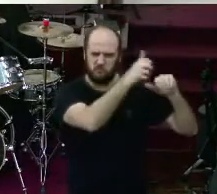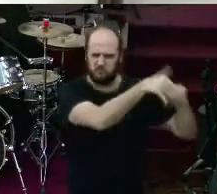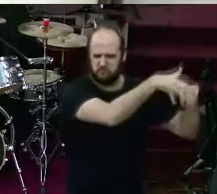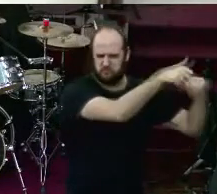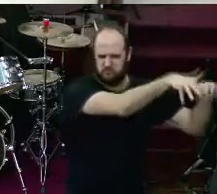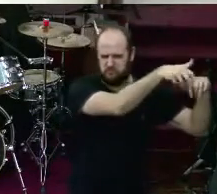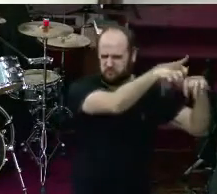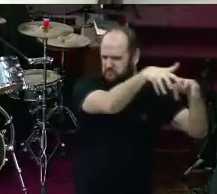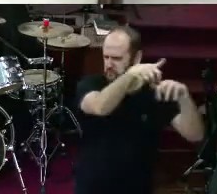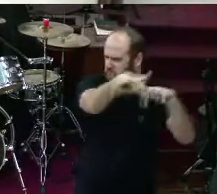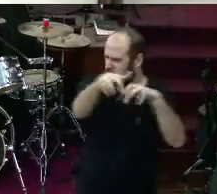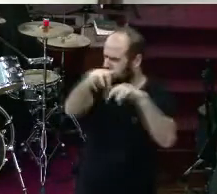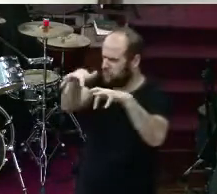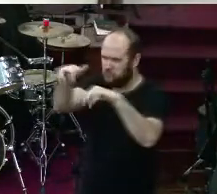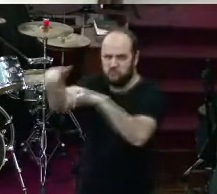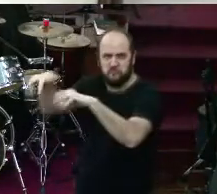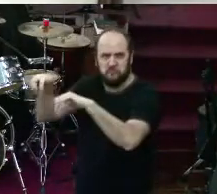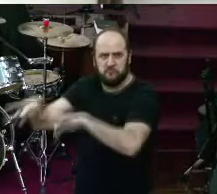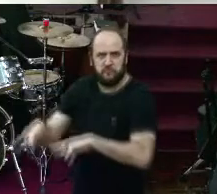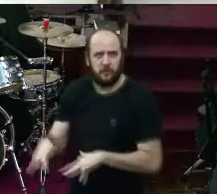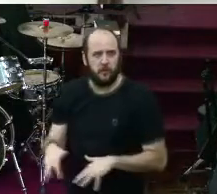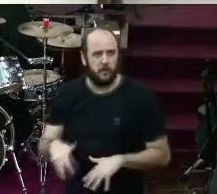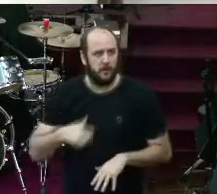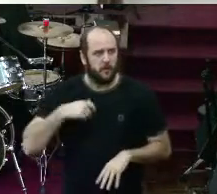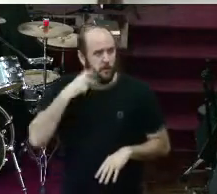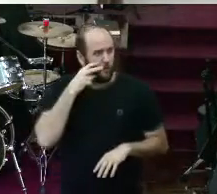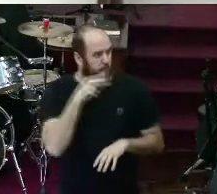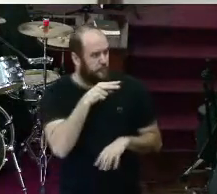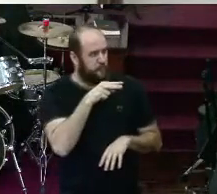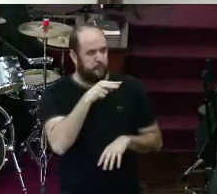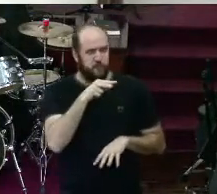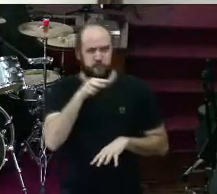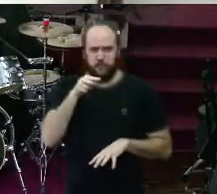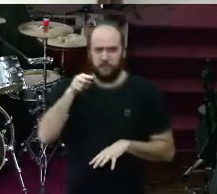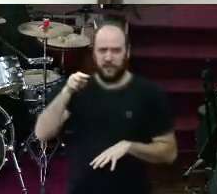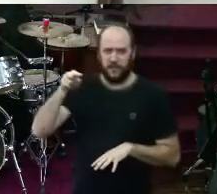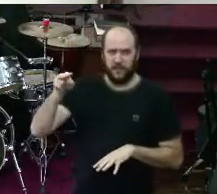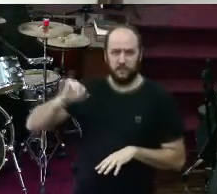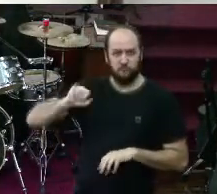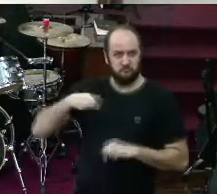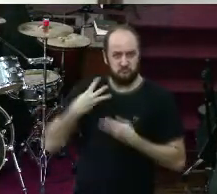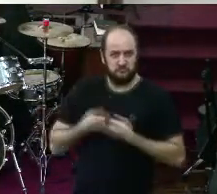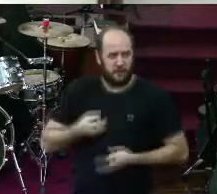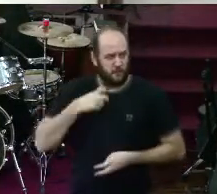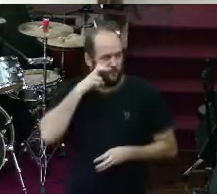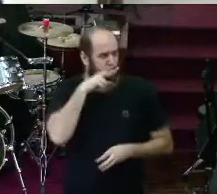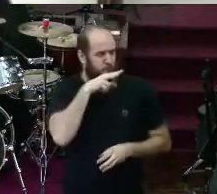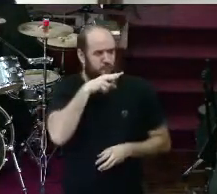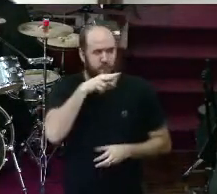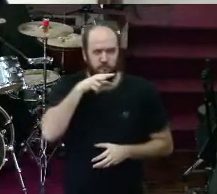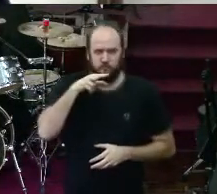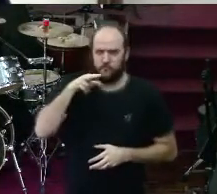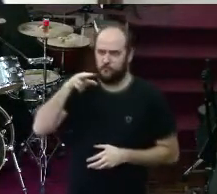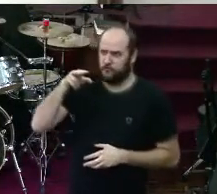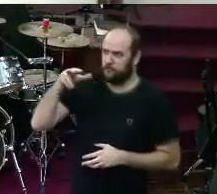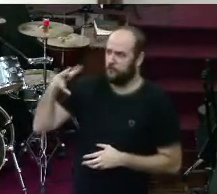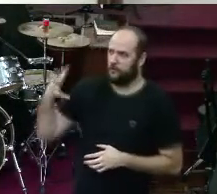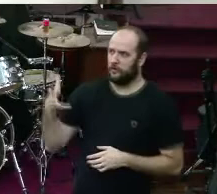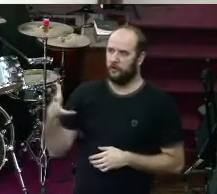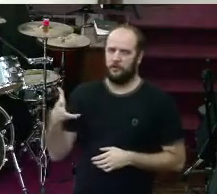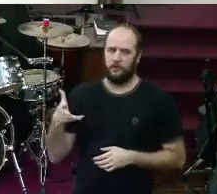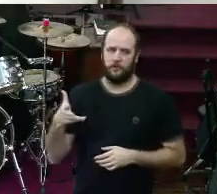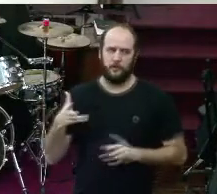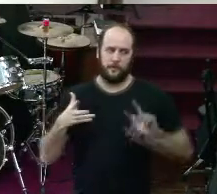Assíria agora é um inimigo, é uma ameaça constante sobre Judá. Nós sabemos que depois a Assíria